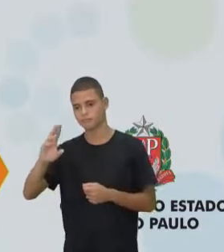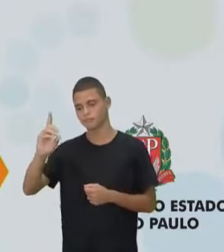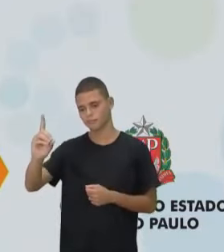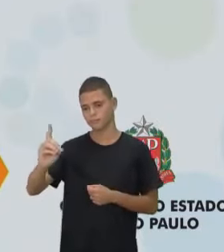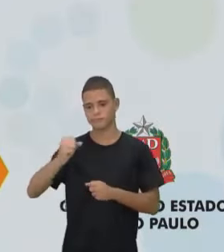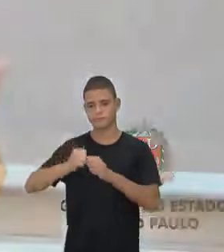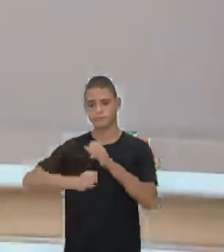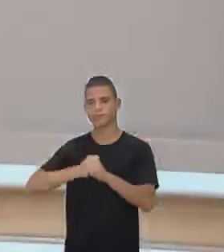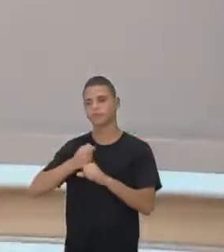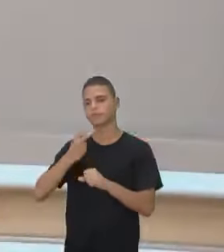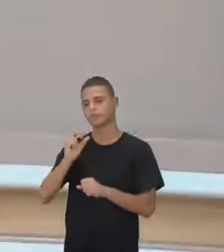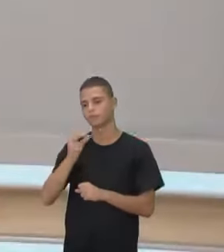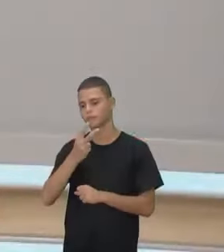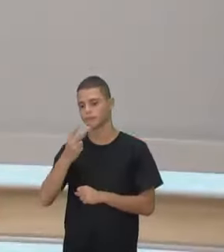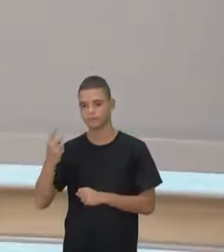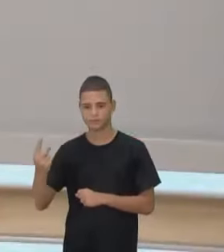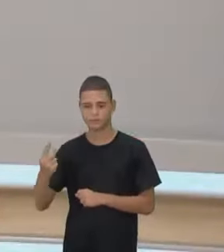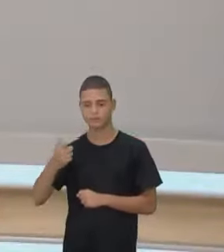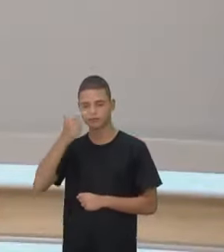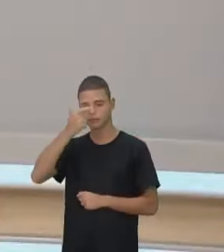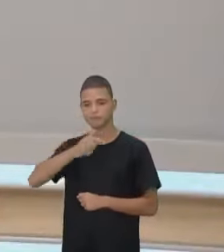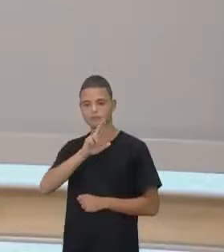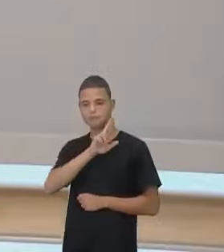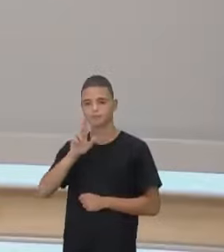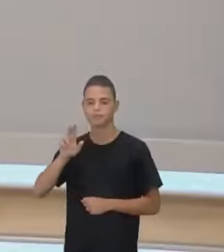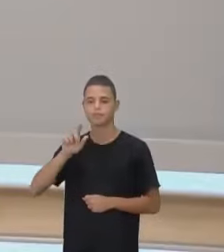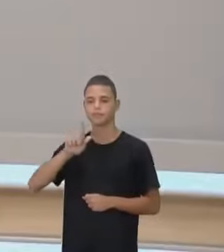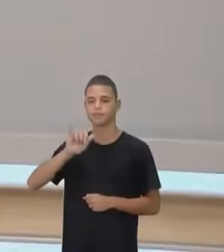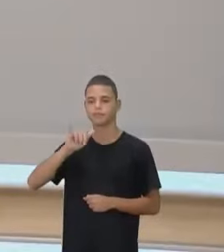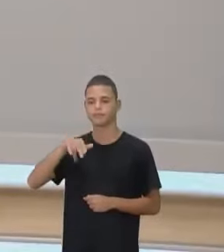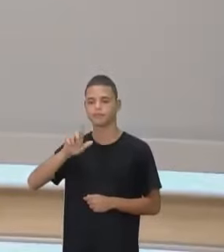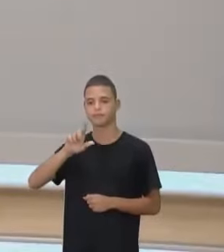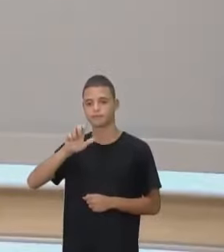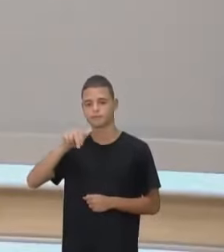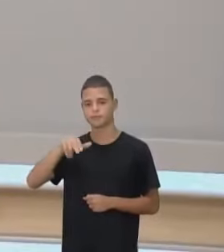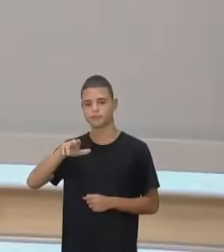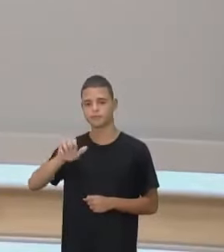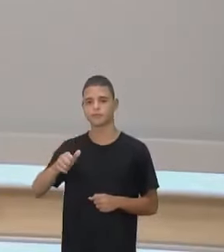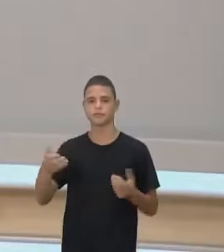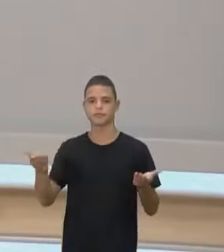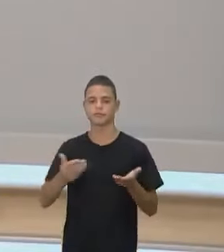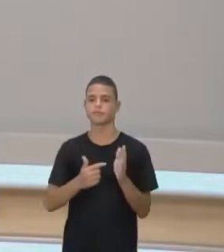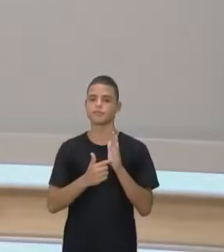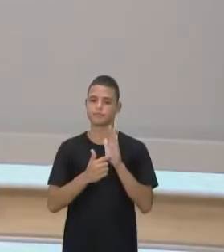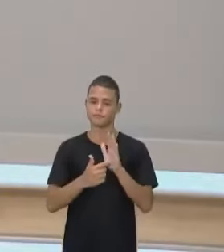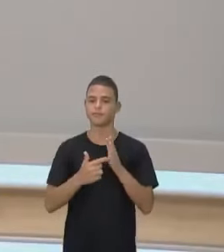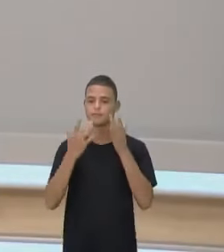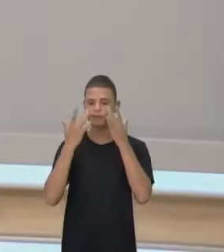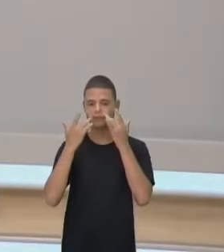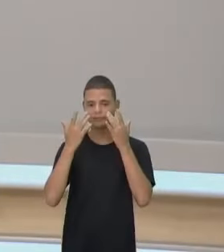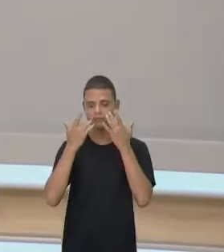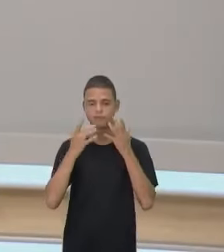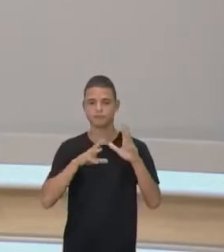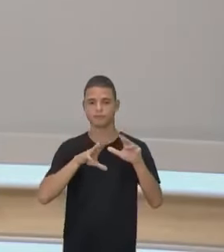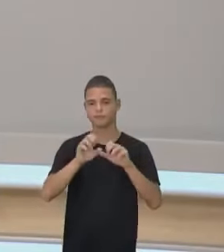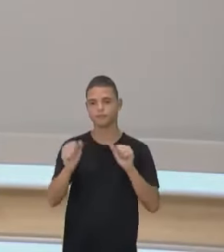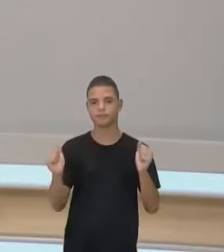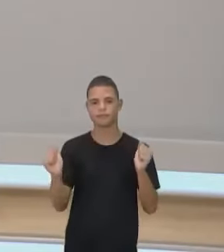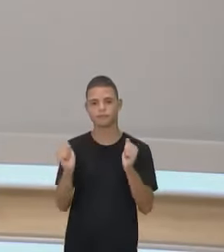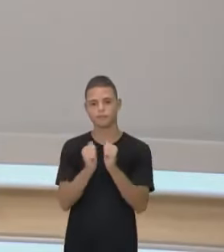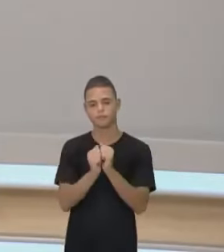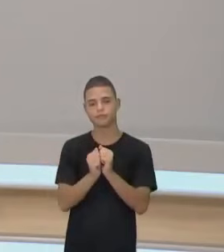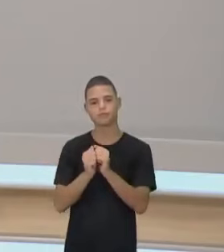2021. Eu sou a Gisele Teles, formadora EFAP, e vou apresentar essa formação aqui para vocês em conjunto aí